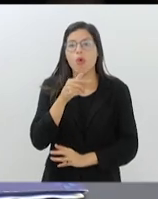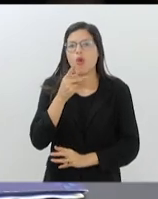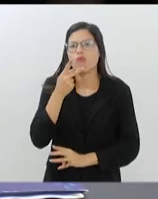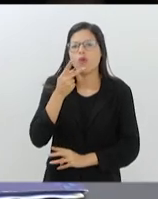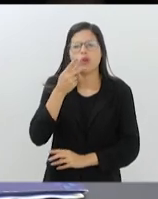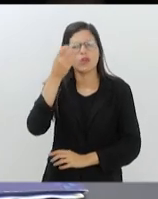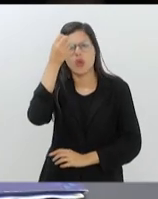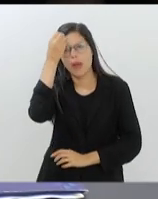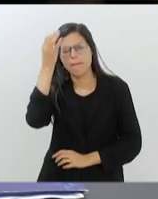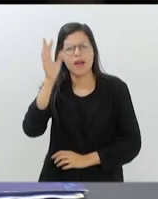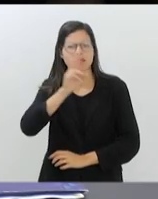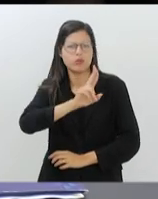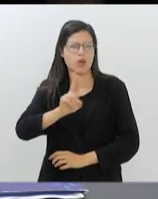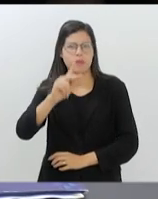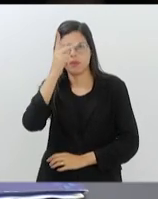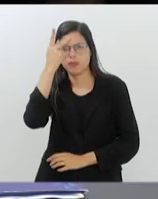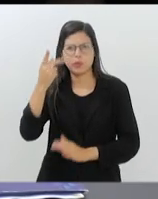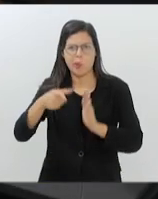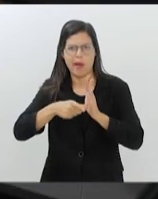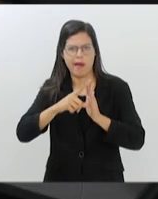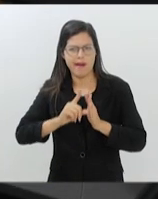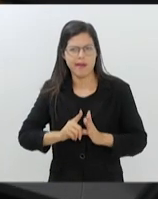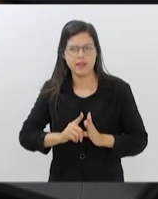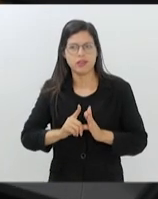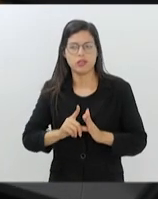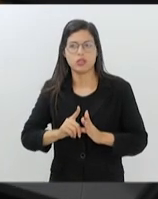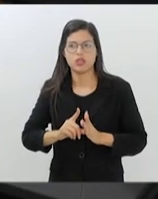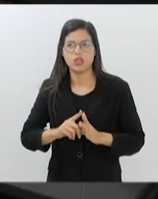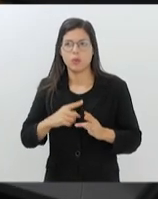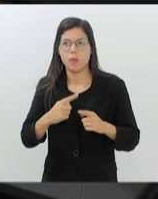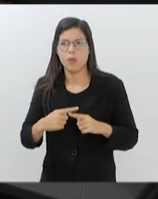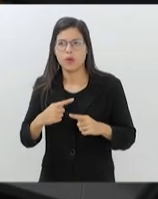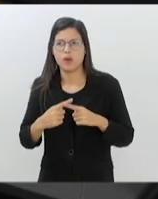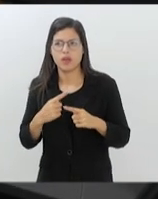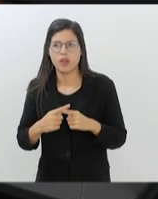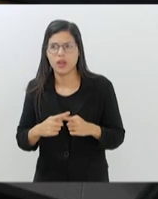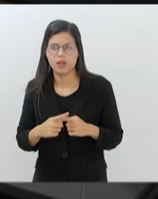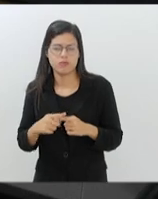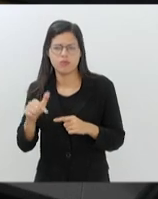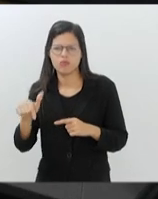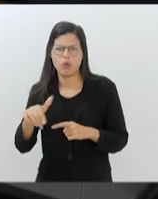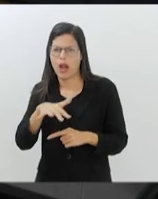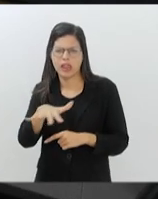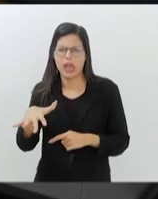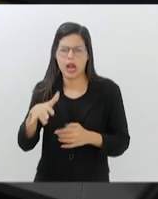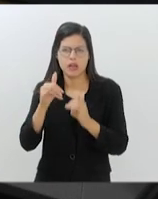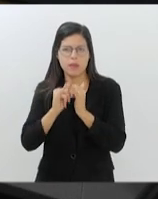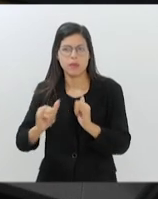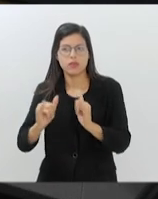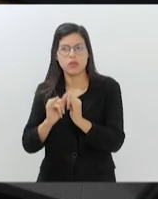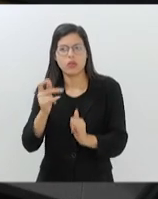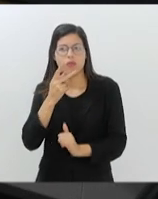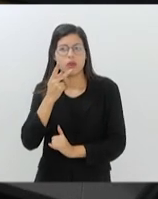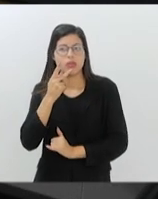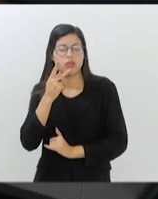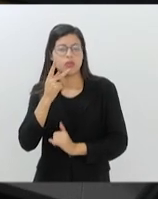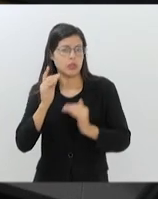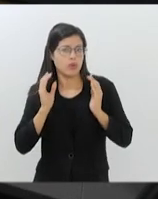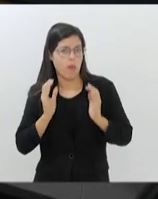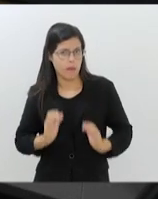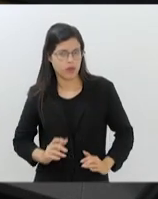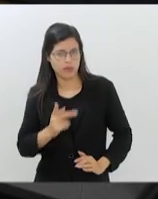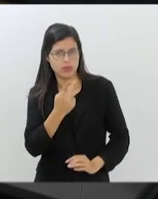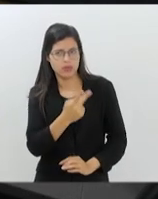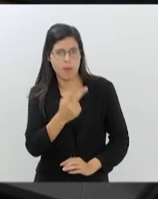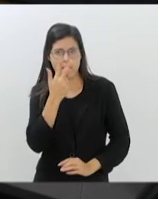lembrava que não se recordava porque não se não se metia na questão da publicidade eu só tô dizendo que o comportamento de vossa senhoria